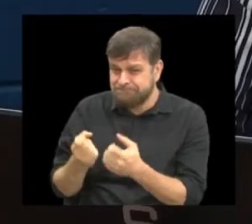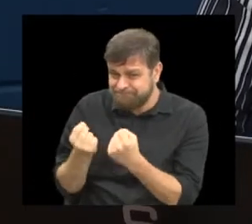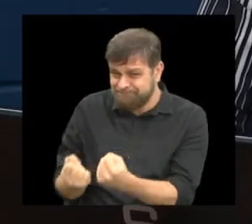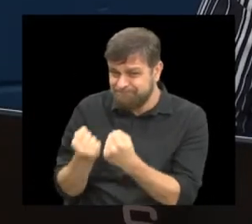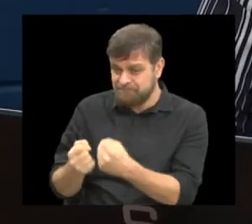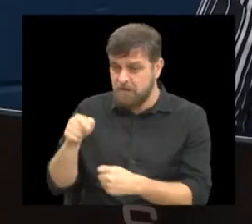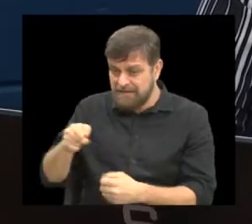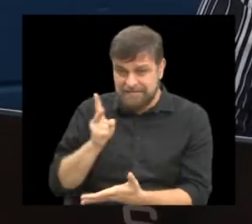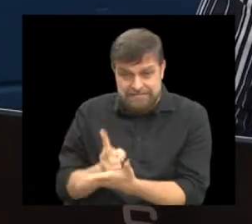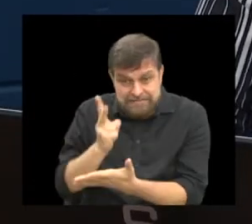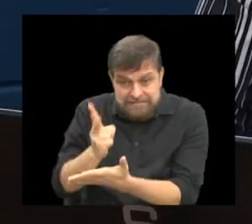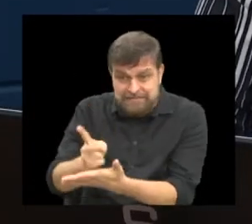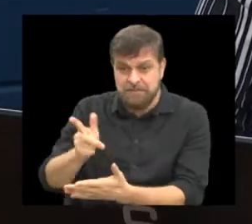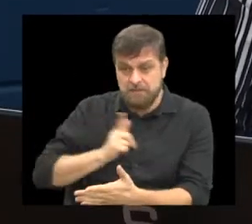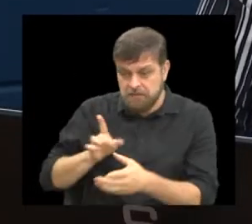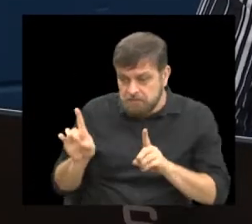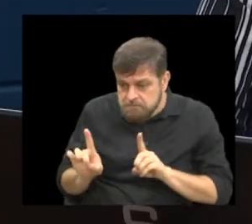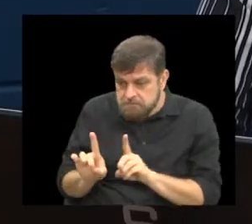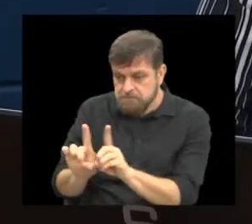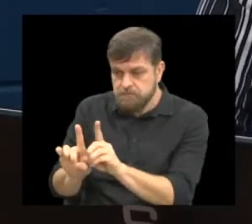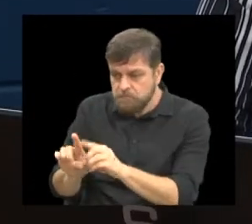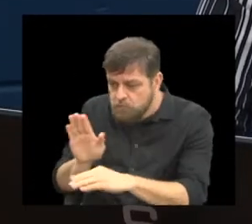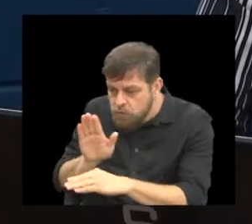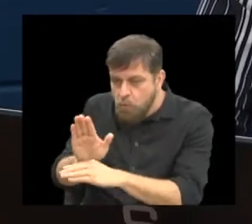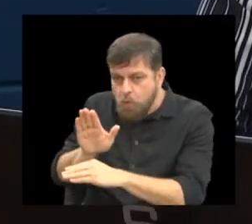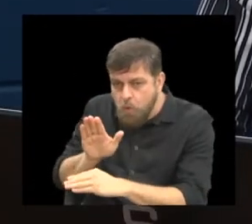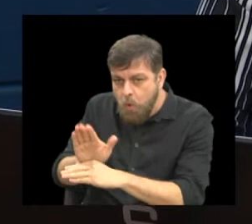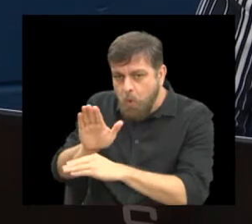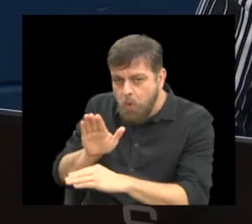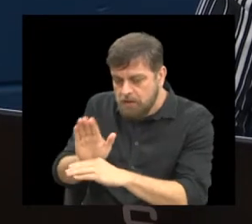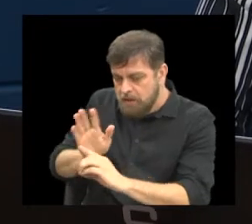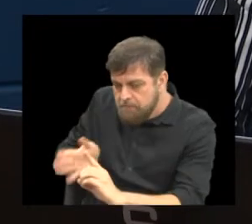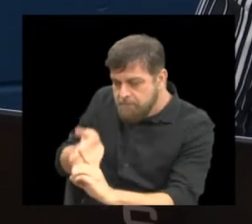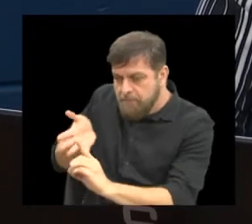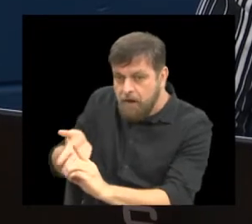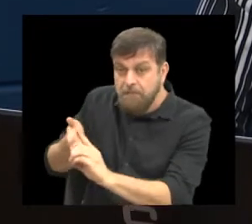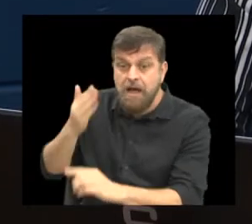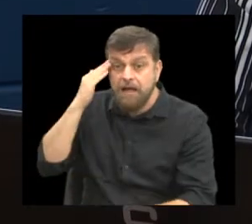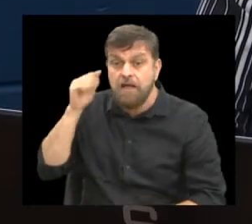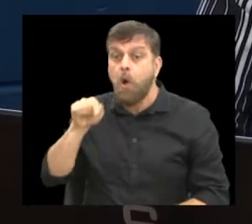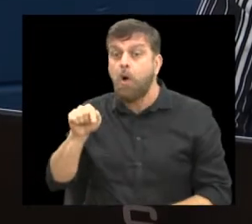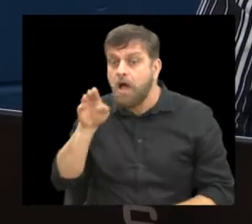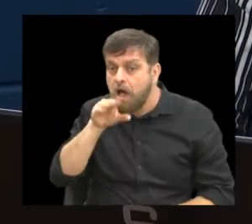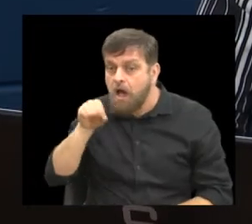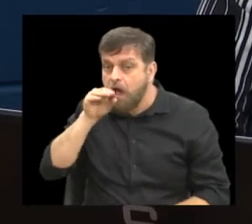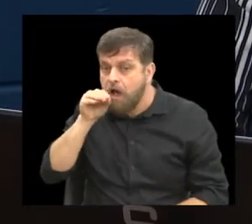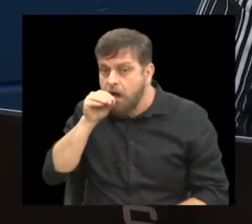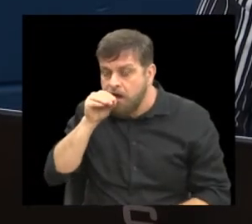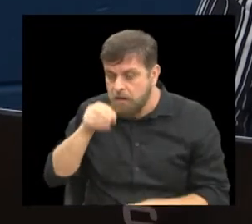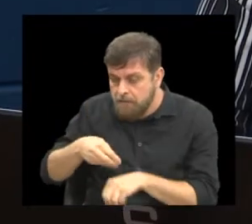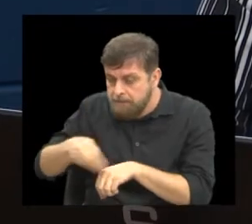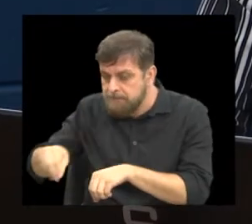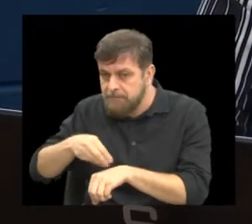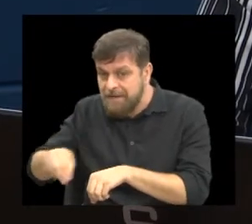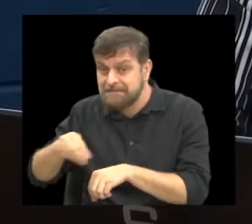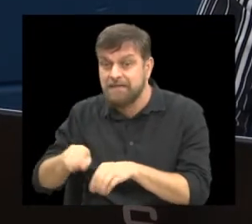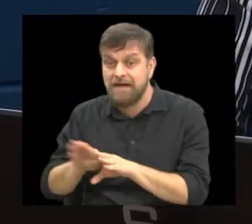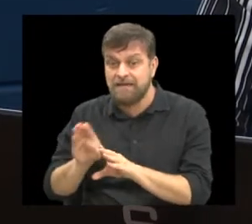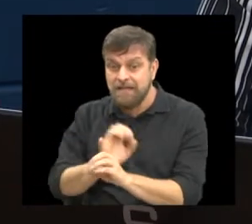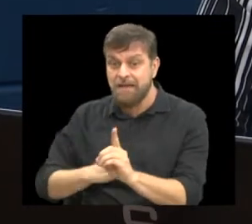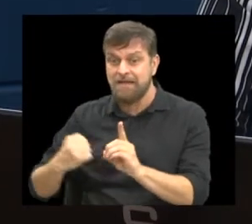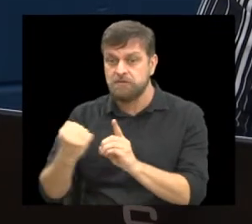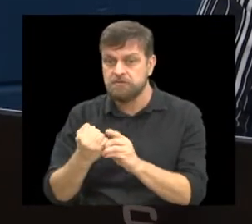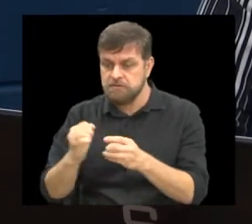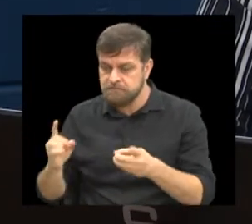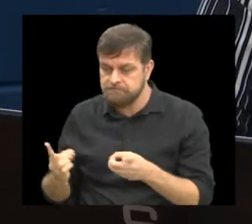exige sempre alguém para que interprete uma fala para ele e um comportamento social.